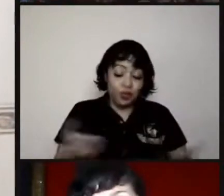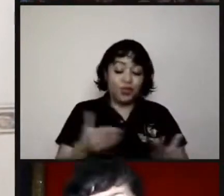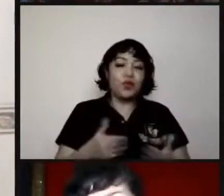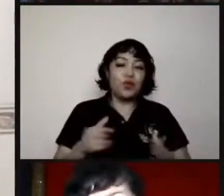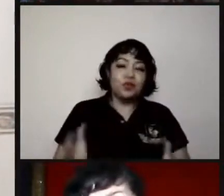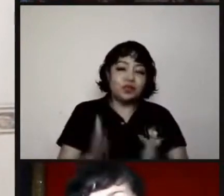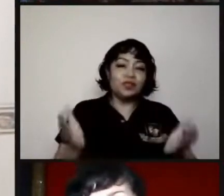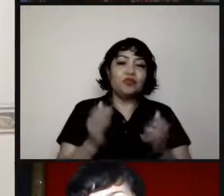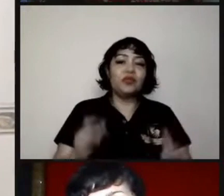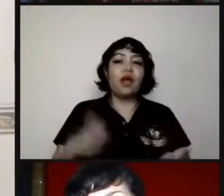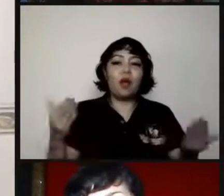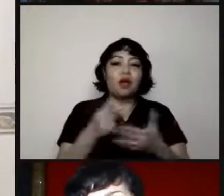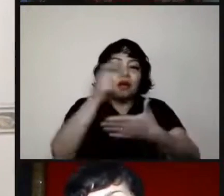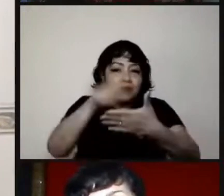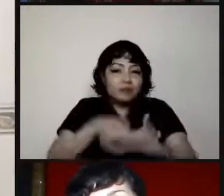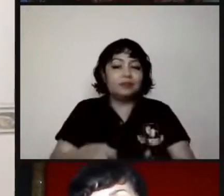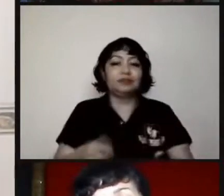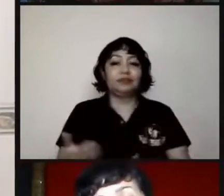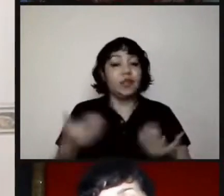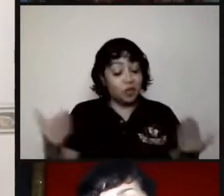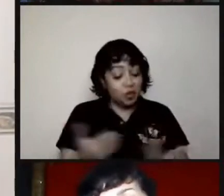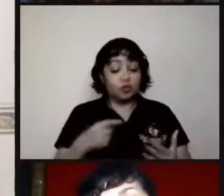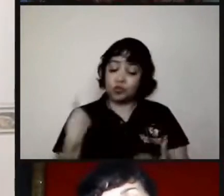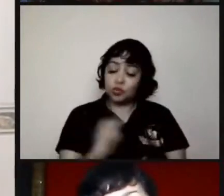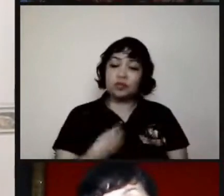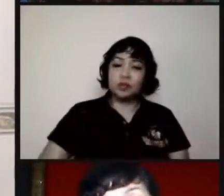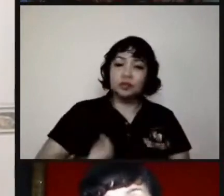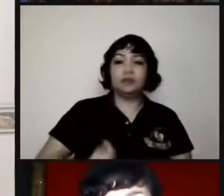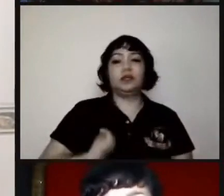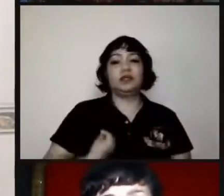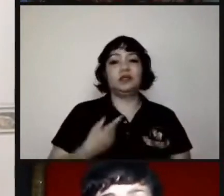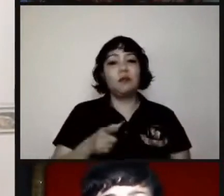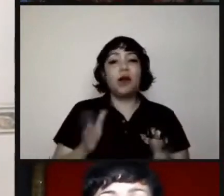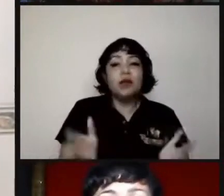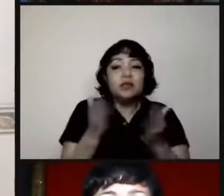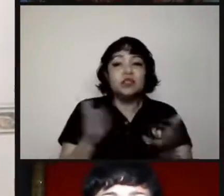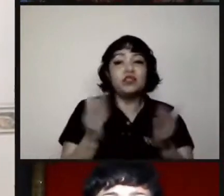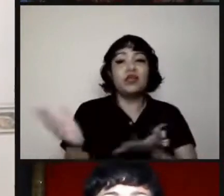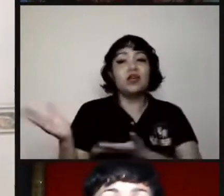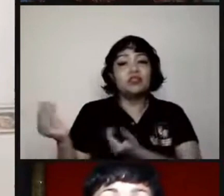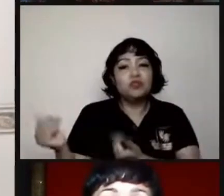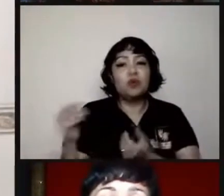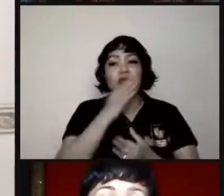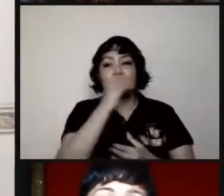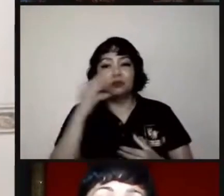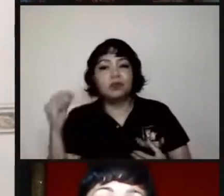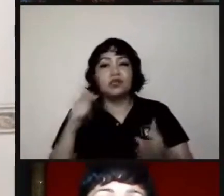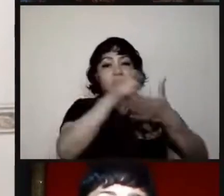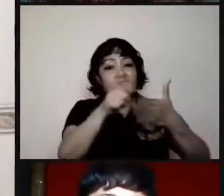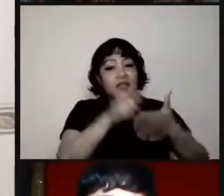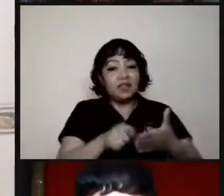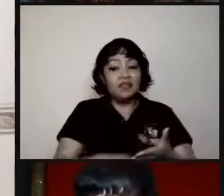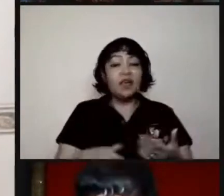e por isso nós estamos aqui, né, para poder incentivar a juventude a escrever. E isso faz com que a narrativa, a